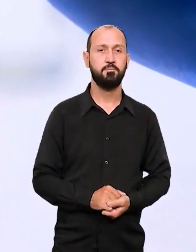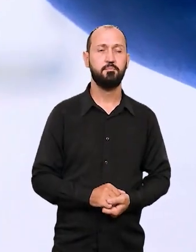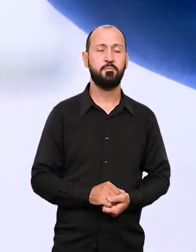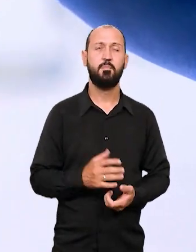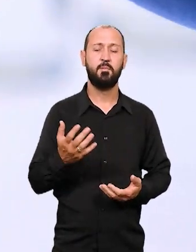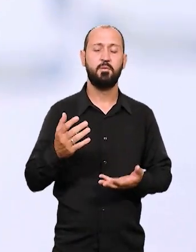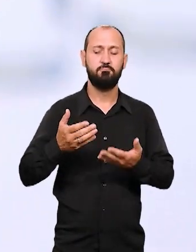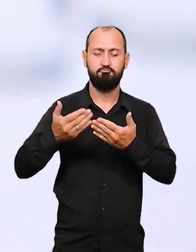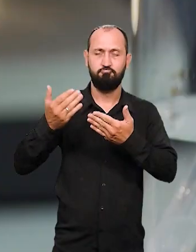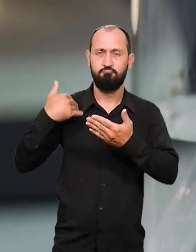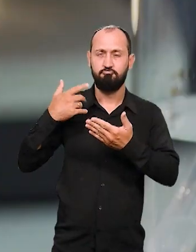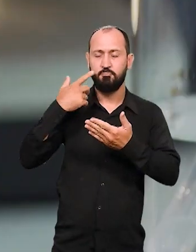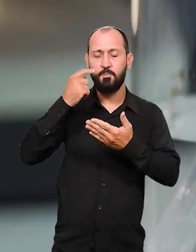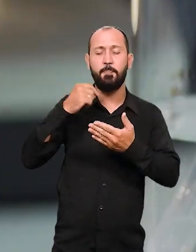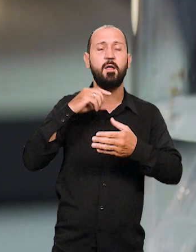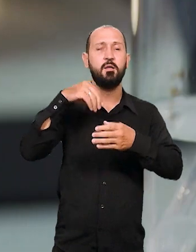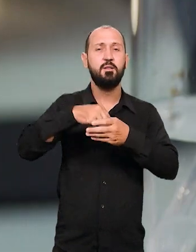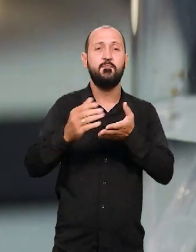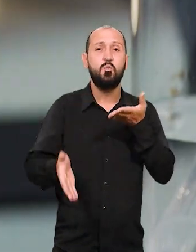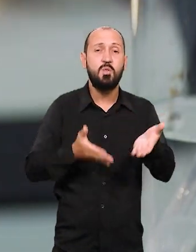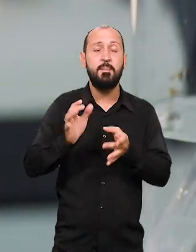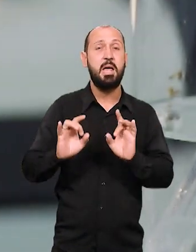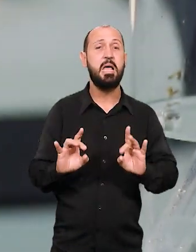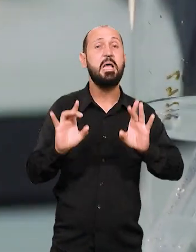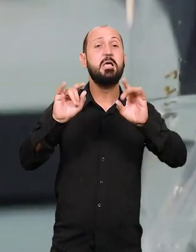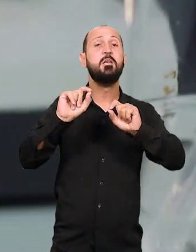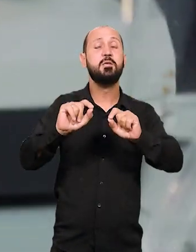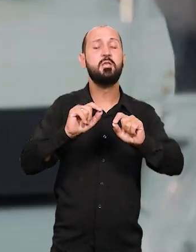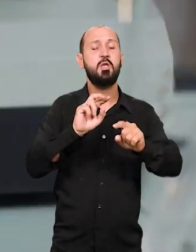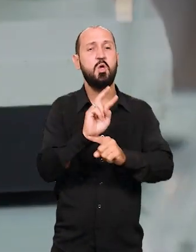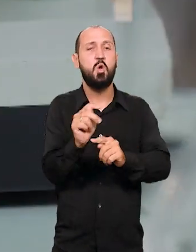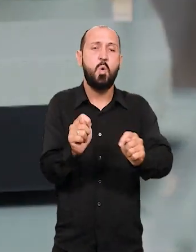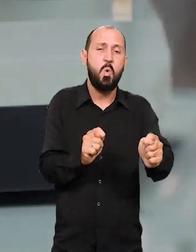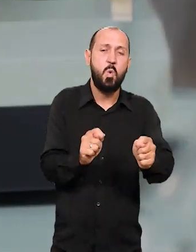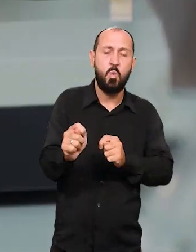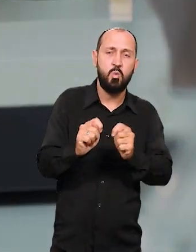Ricardo Dias liderou o estudo de um tratamento experimental que